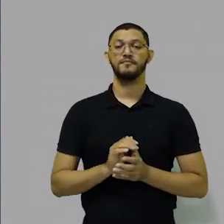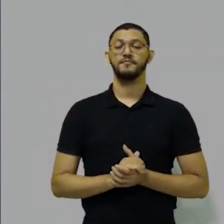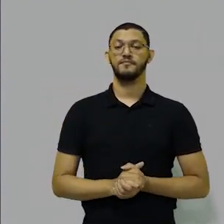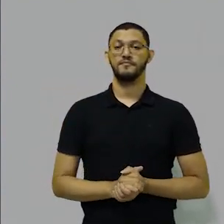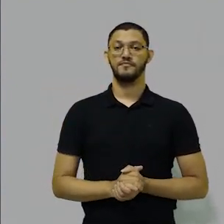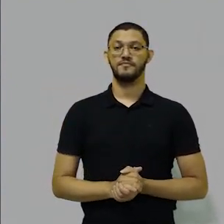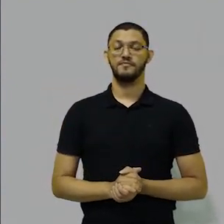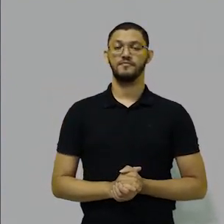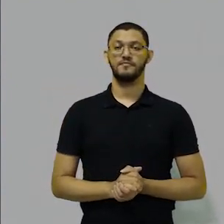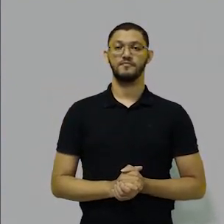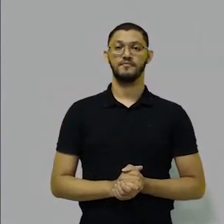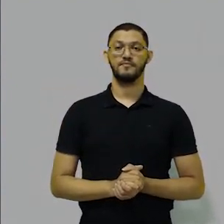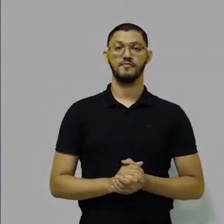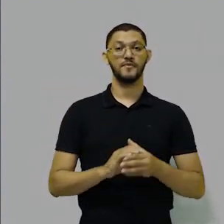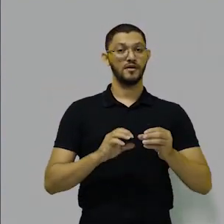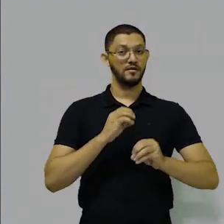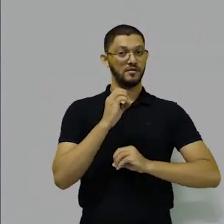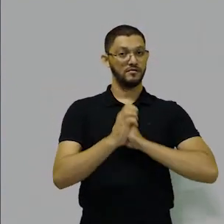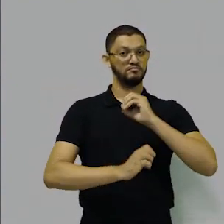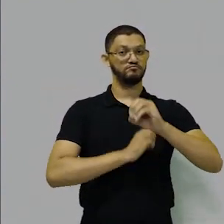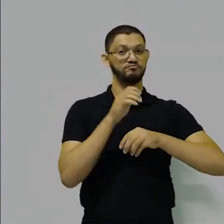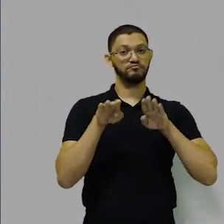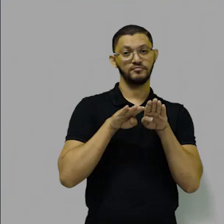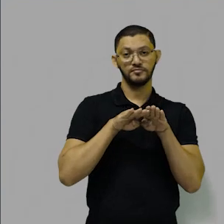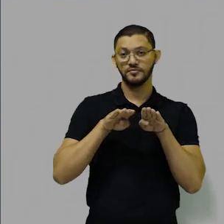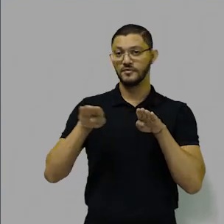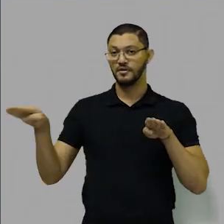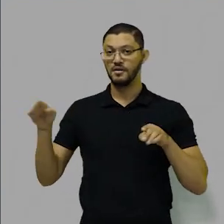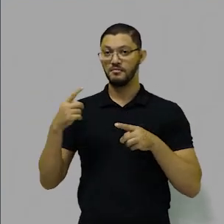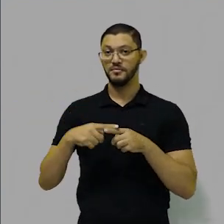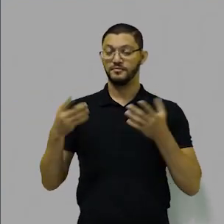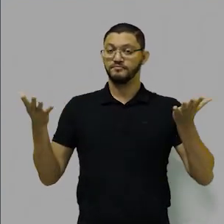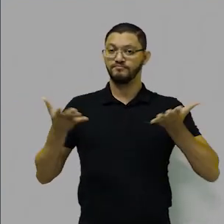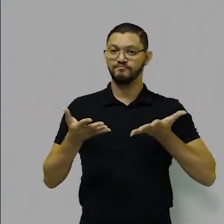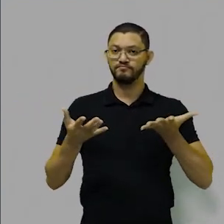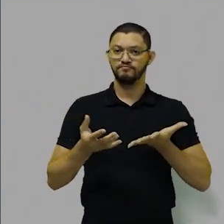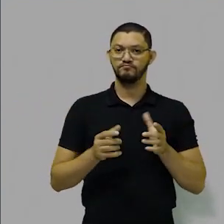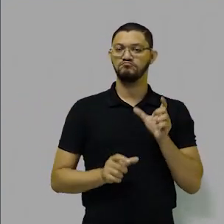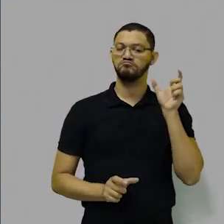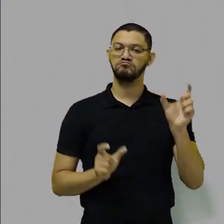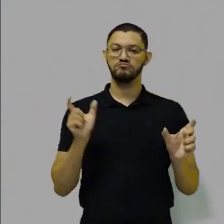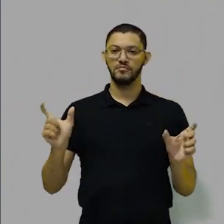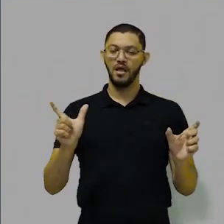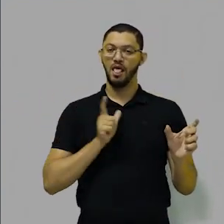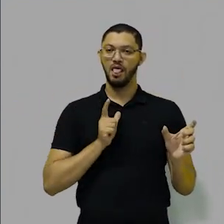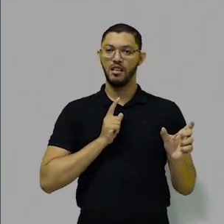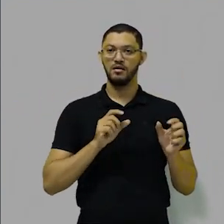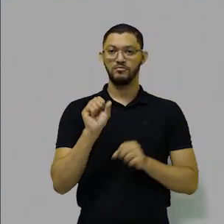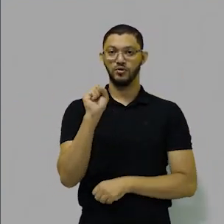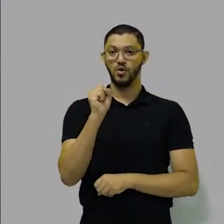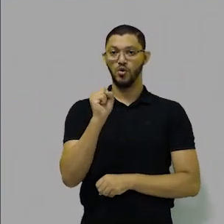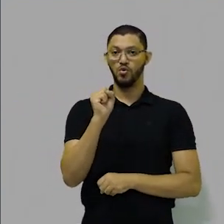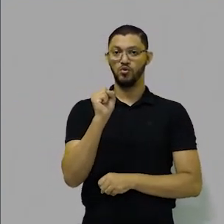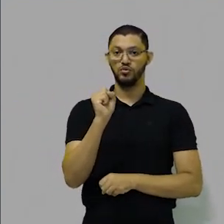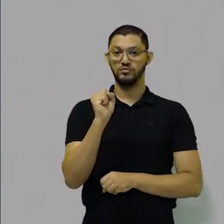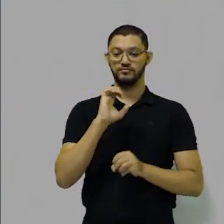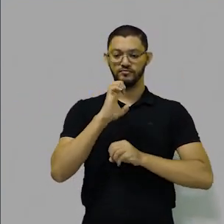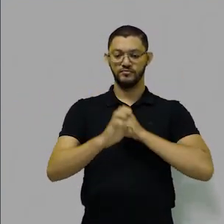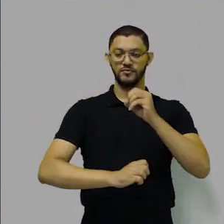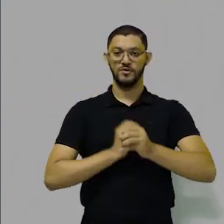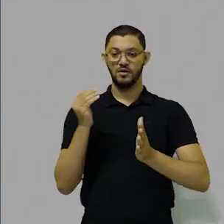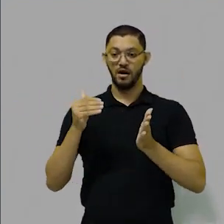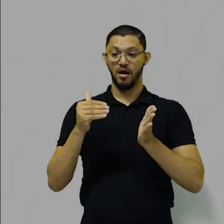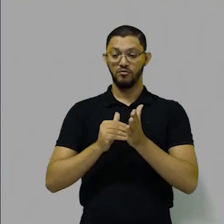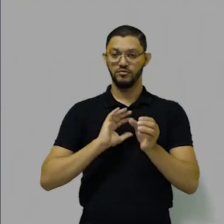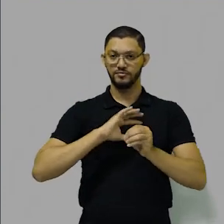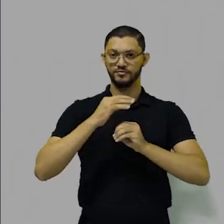cloro, eletronicamente estáveis, porque agora cada um possui 8 elétrons na sua última